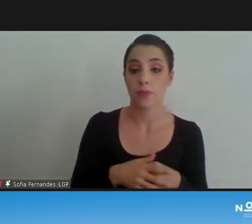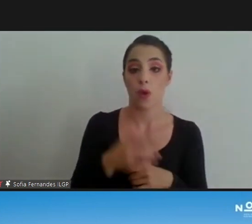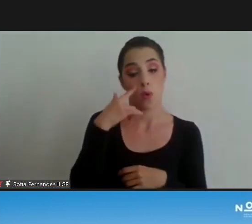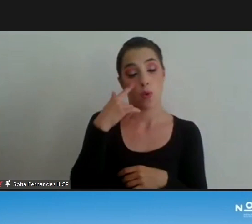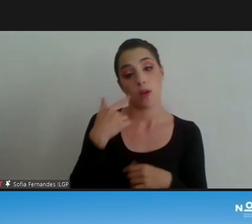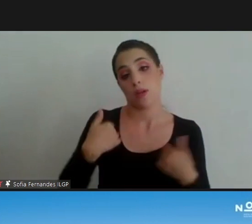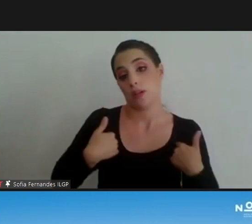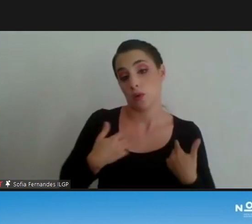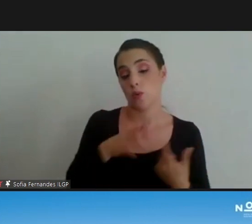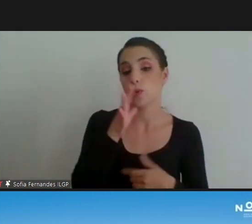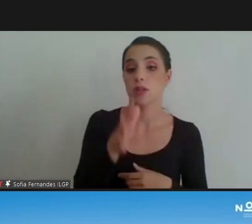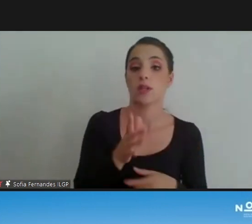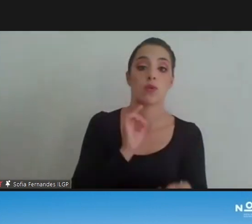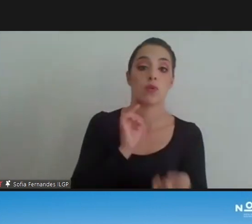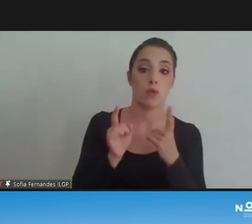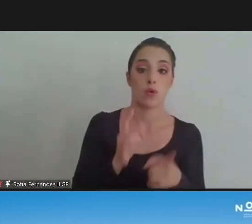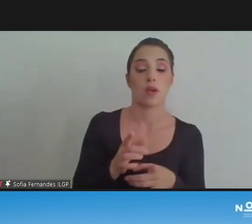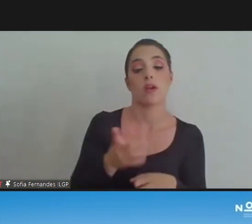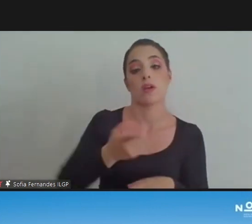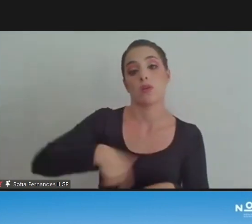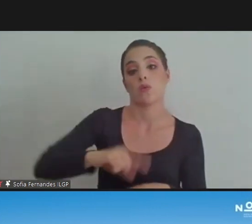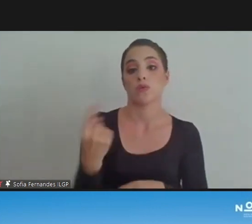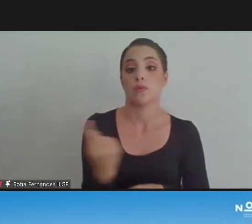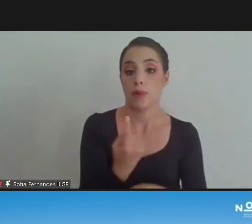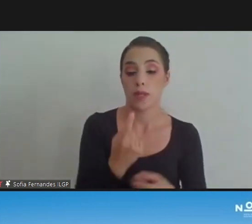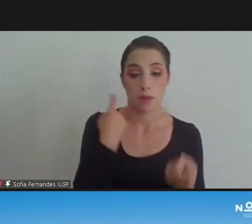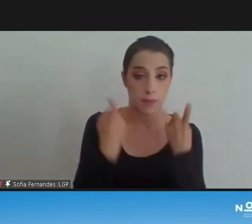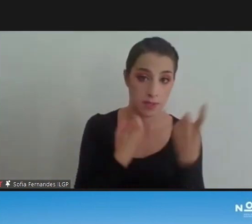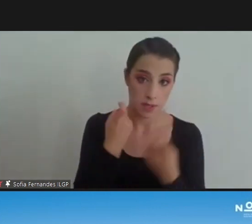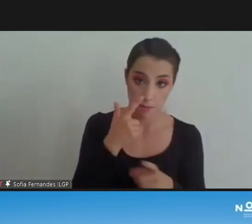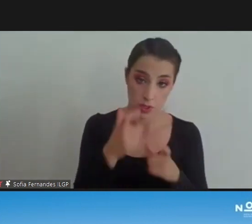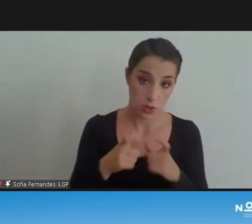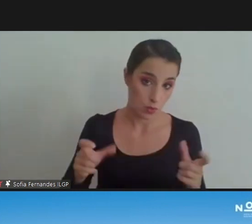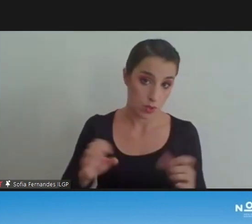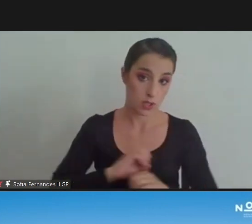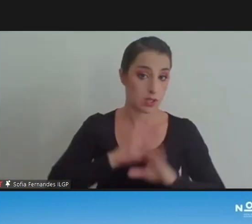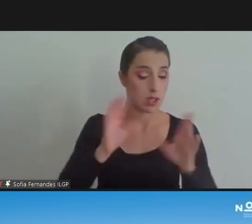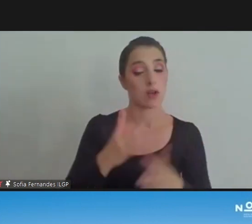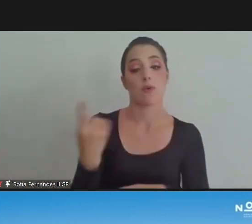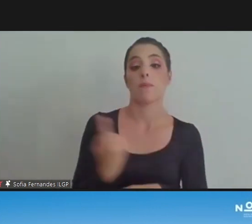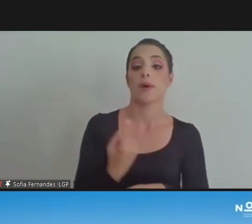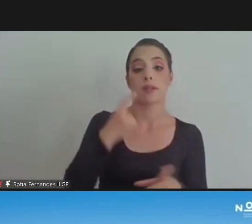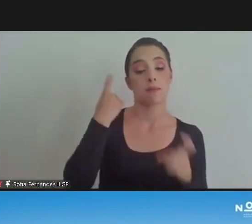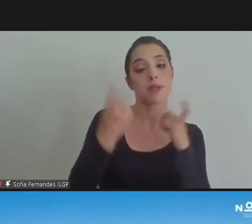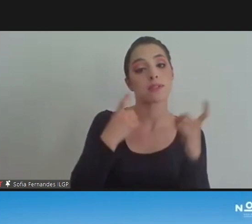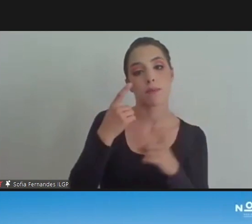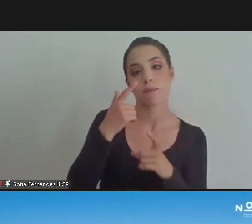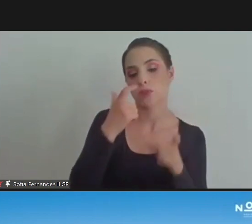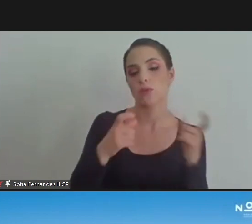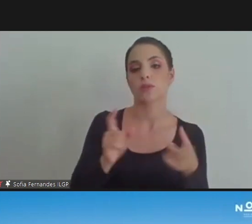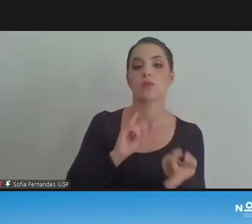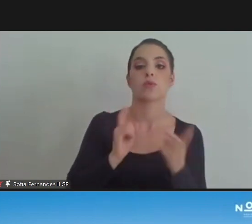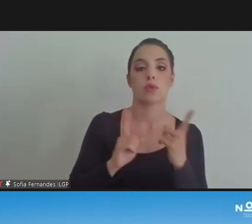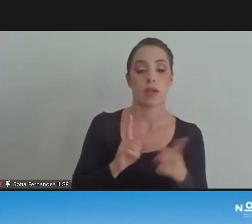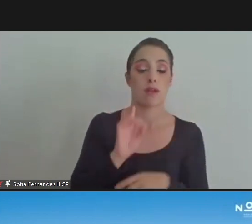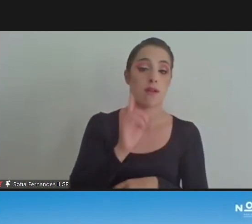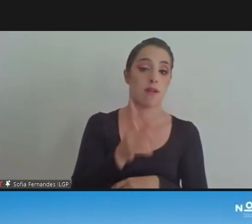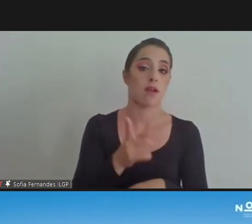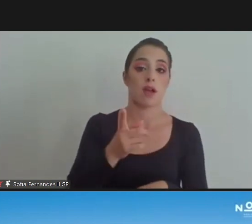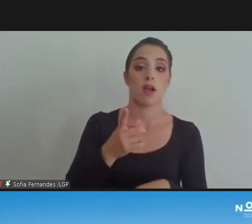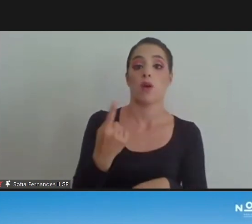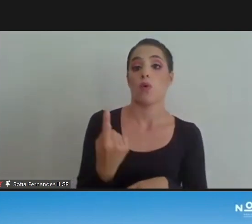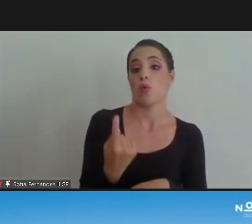Eu diria que, bom, temos que pensar nas pessoas, não é? E pensar nas pessoas, um